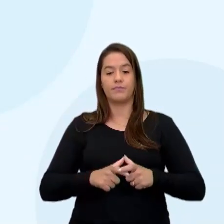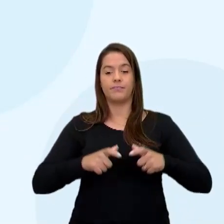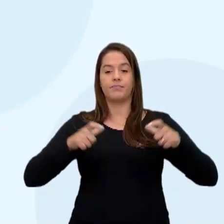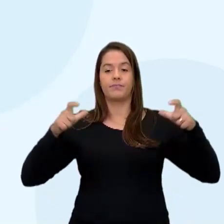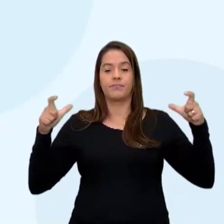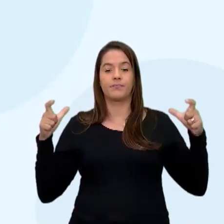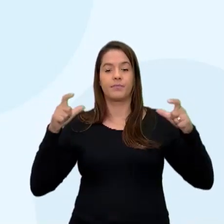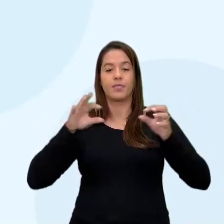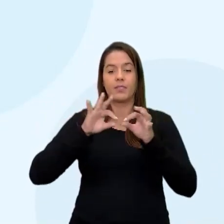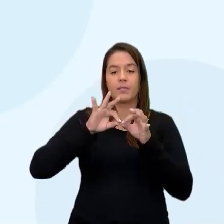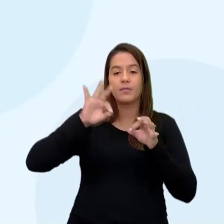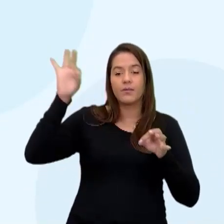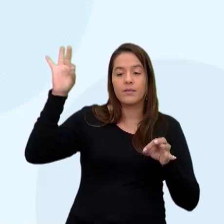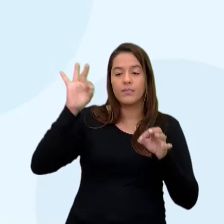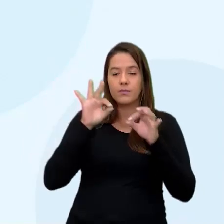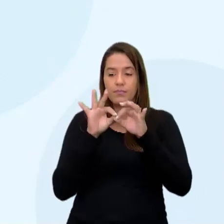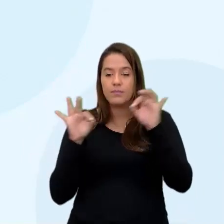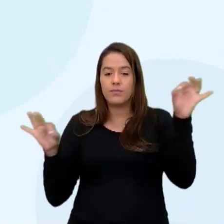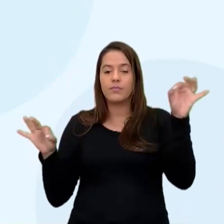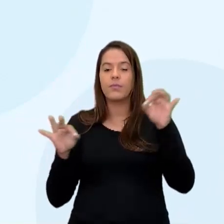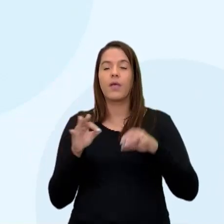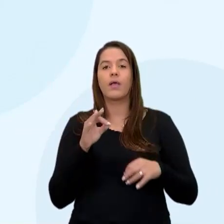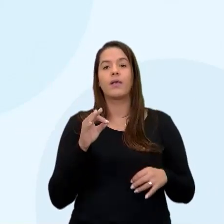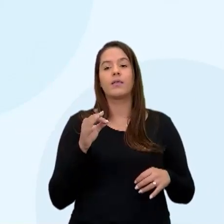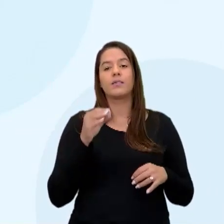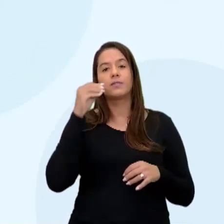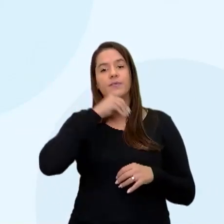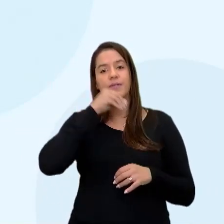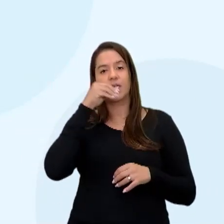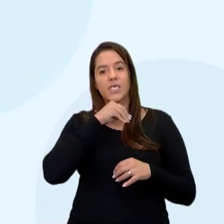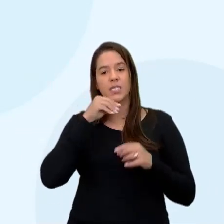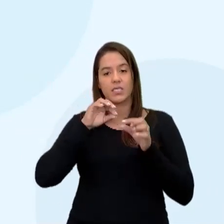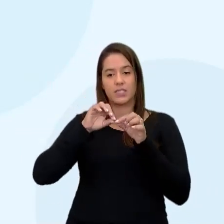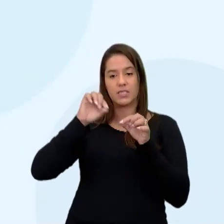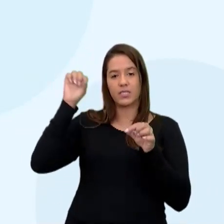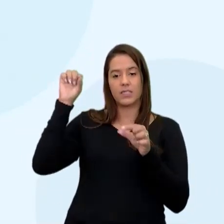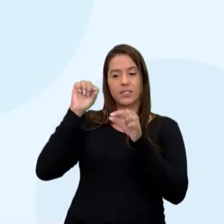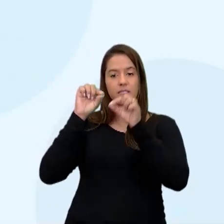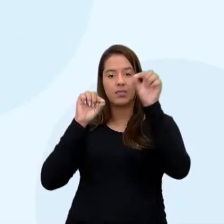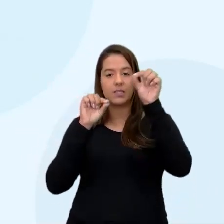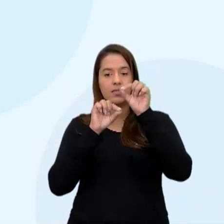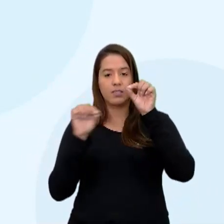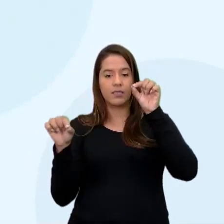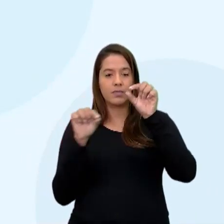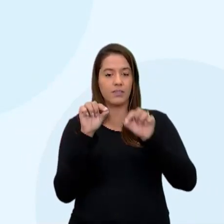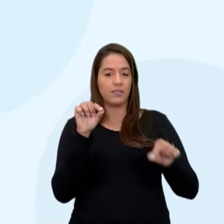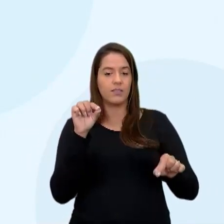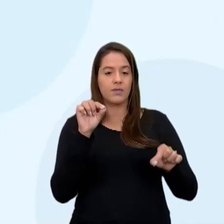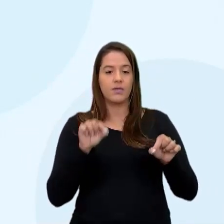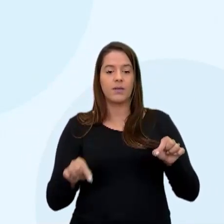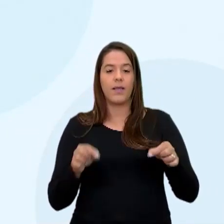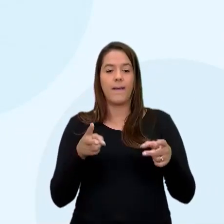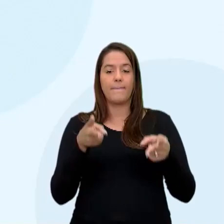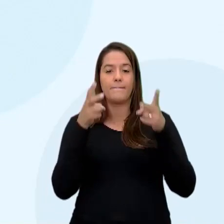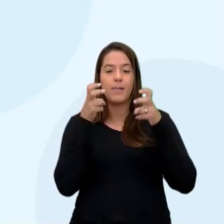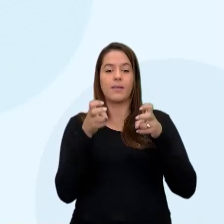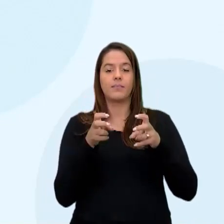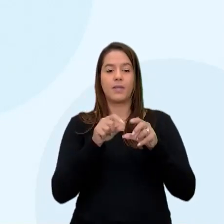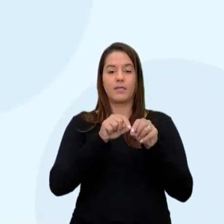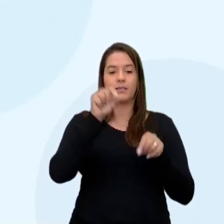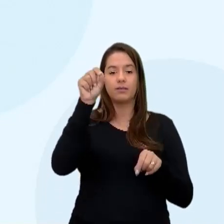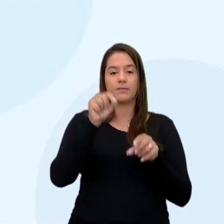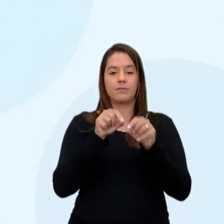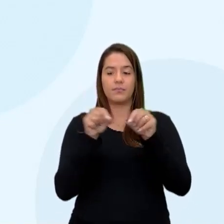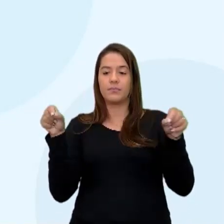gente vê as linhas menores lá, né? Porque quando eu falo em todo o território brasileiro e mostro o mapa anterior, não dá para captar essas linhas